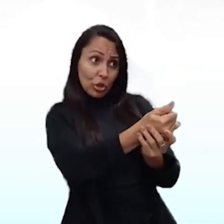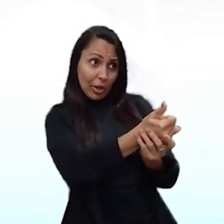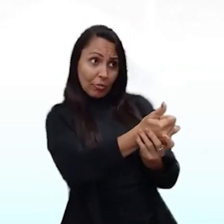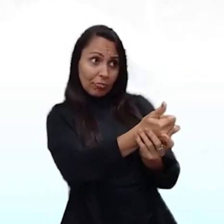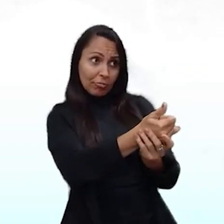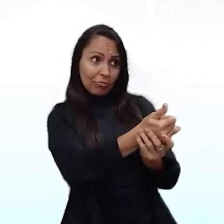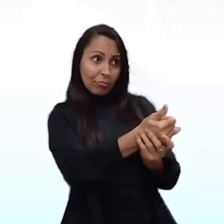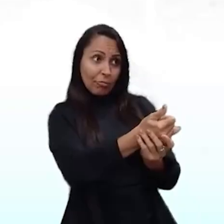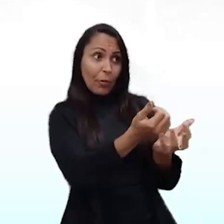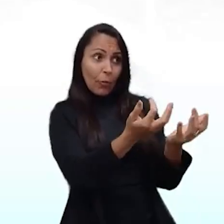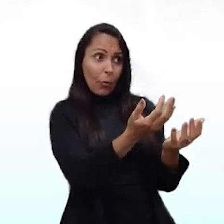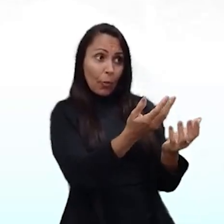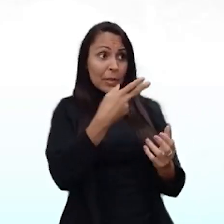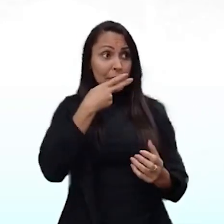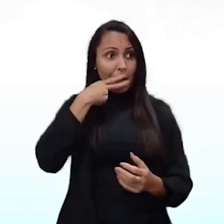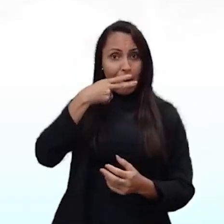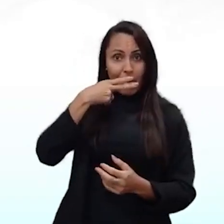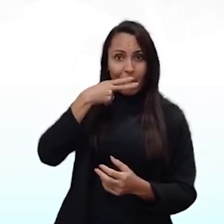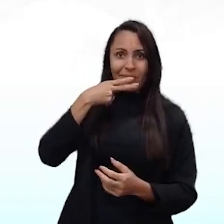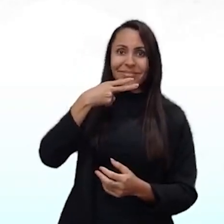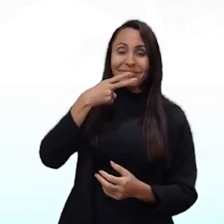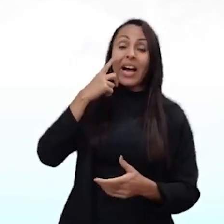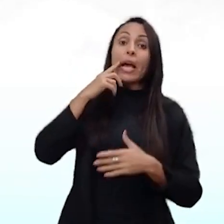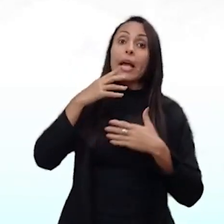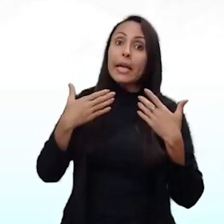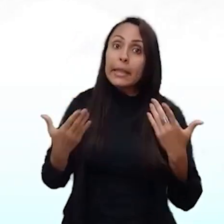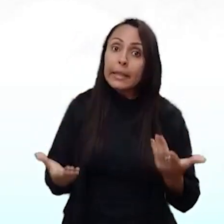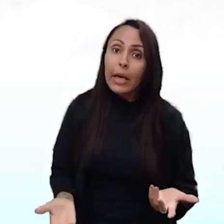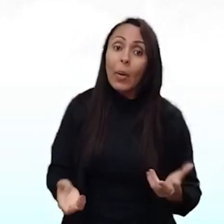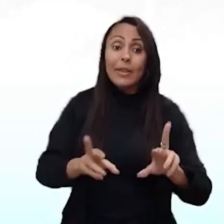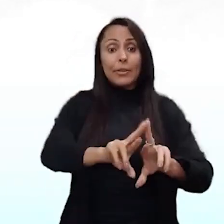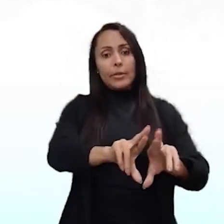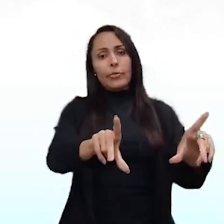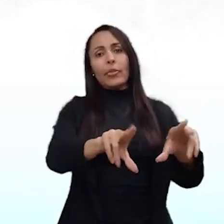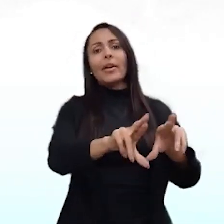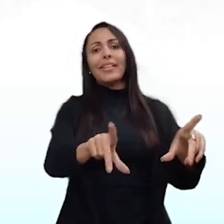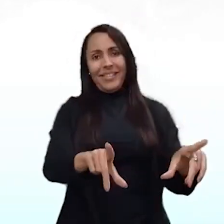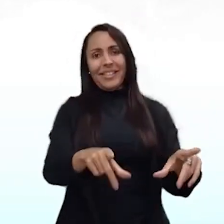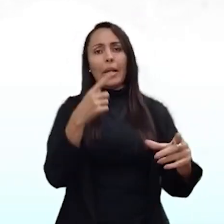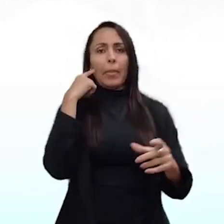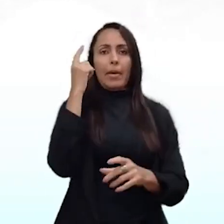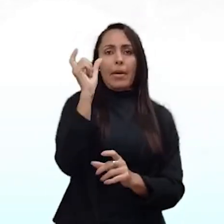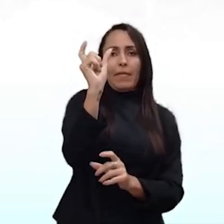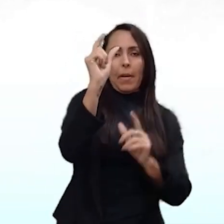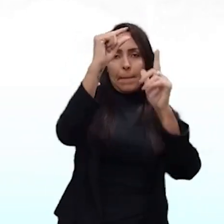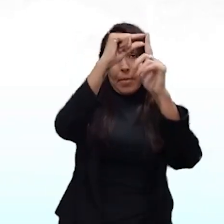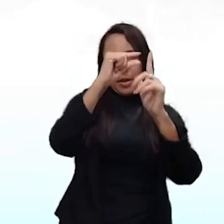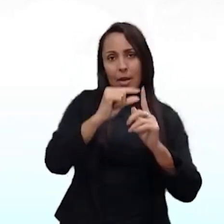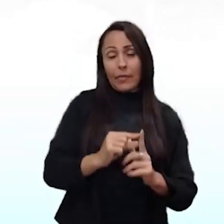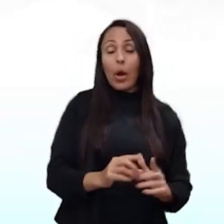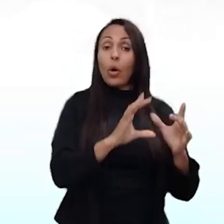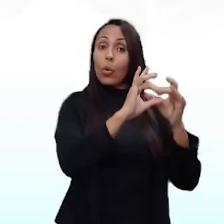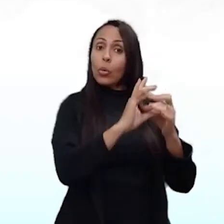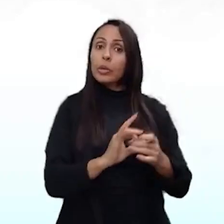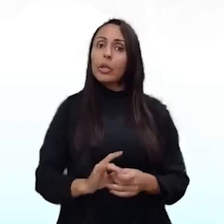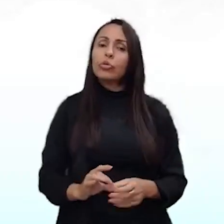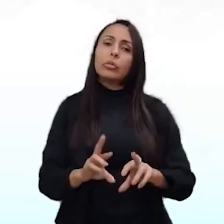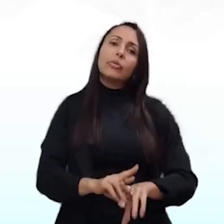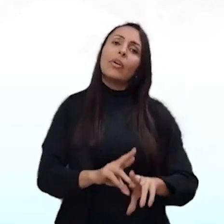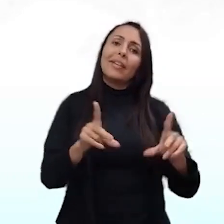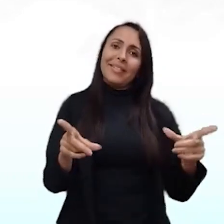isqueiro. Então veja que são situações o quê? Diferentes que eu estou usando a palavra fogo. São contextos o